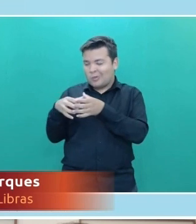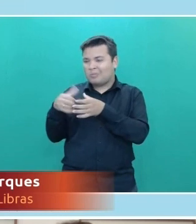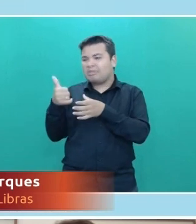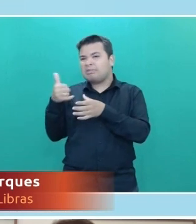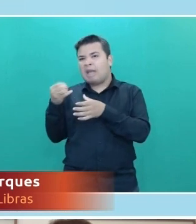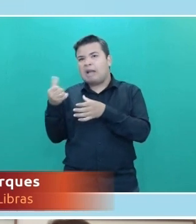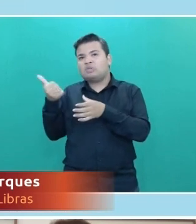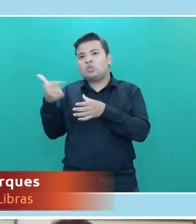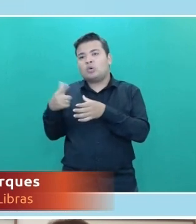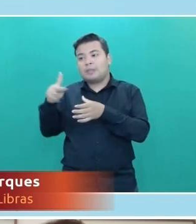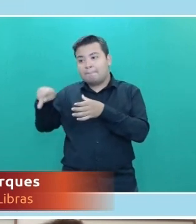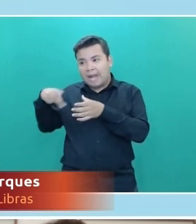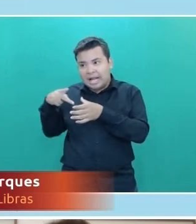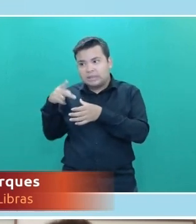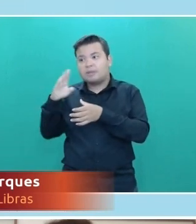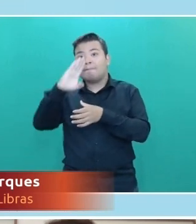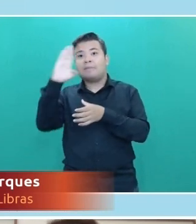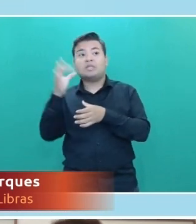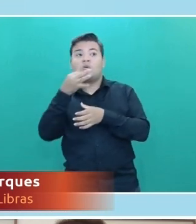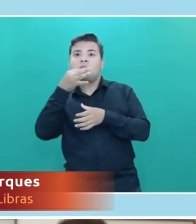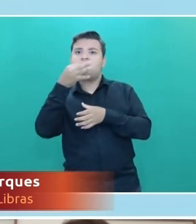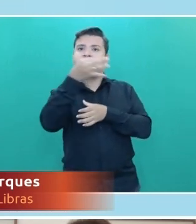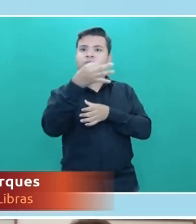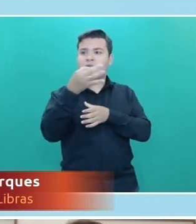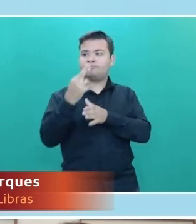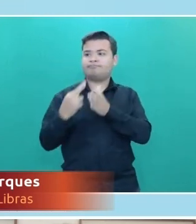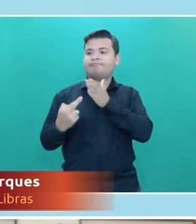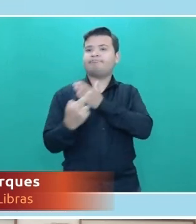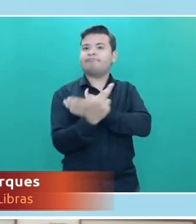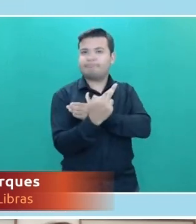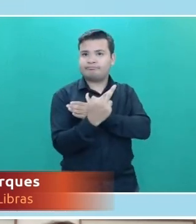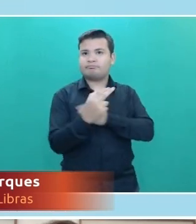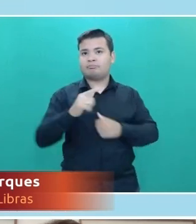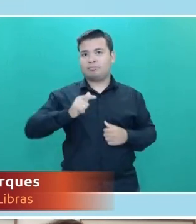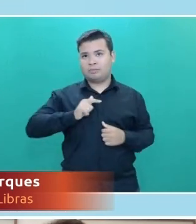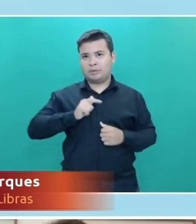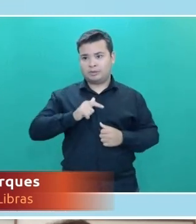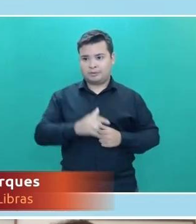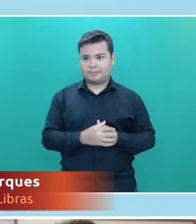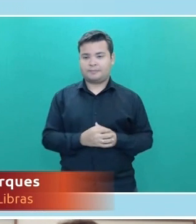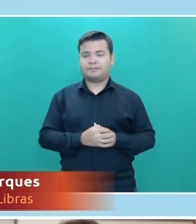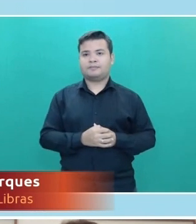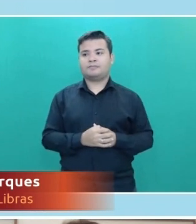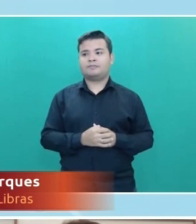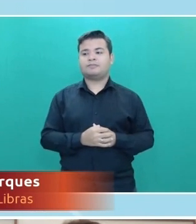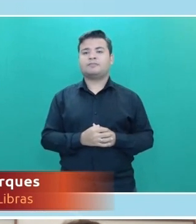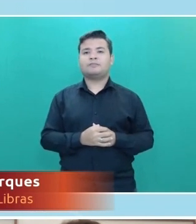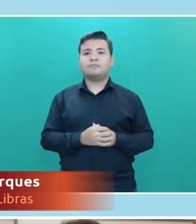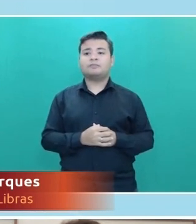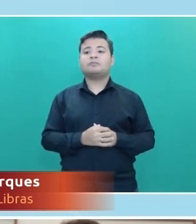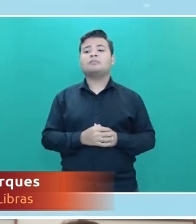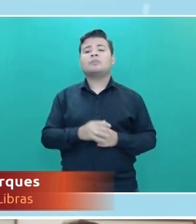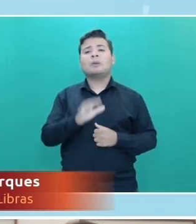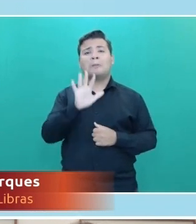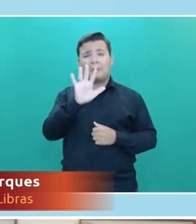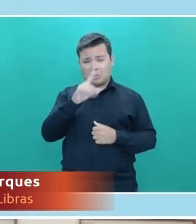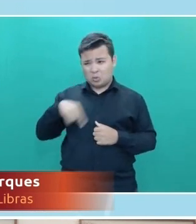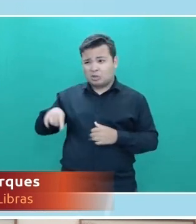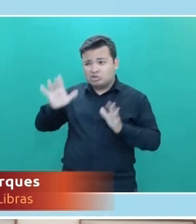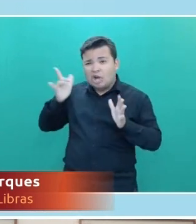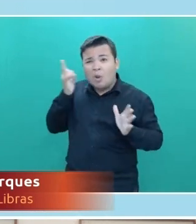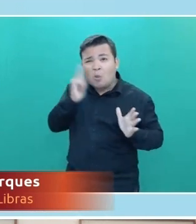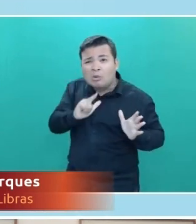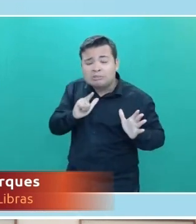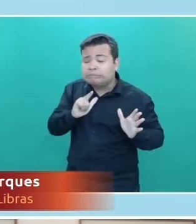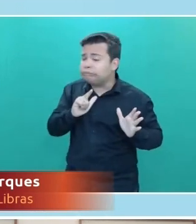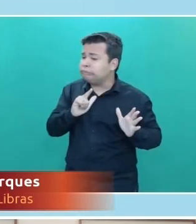seja, o Brasil com uma capacidade de convencer esses países a seguir determinada linha. Estamos muito distante disso. Então, eu